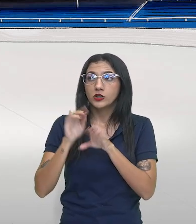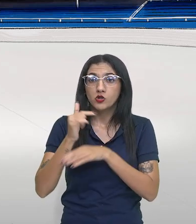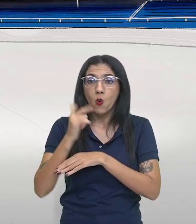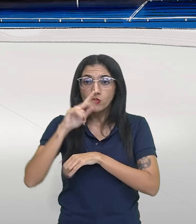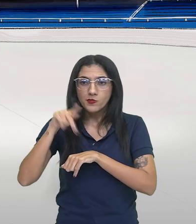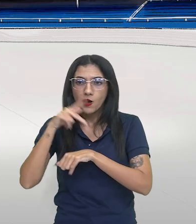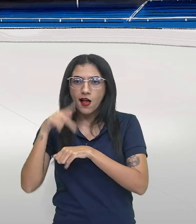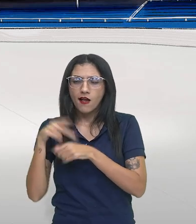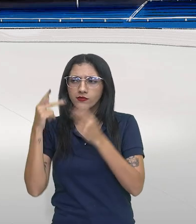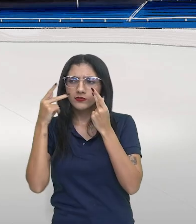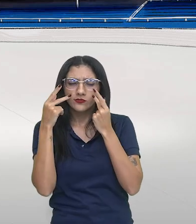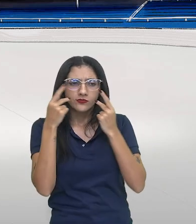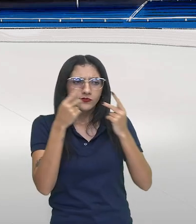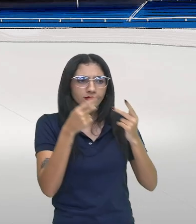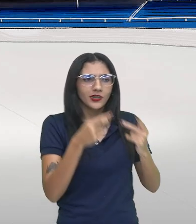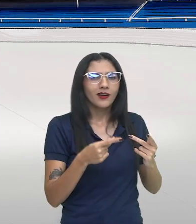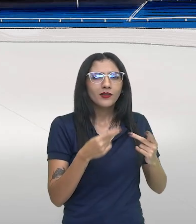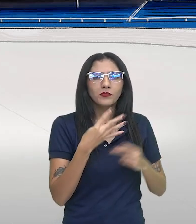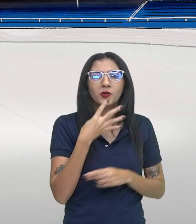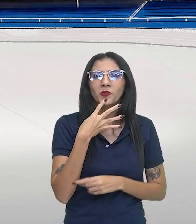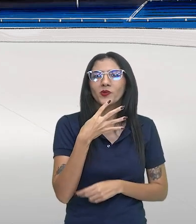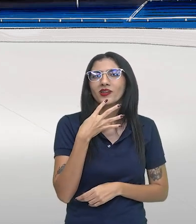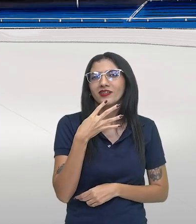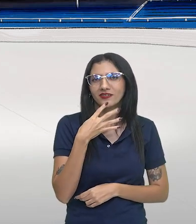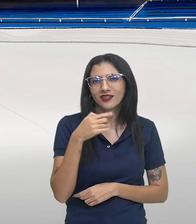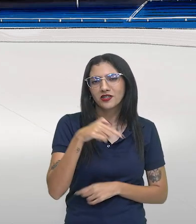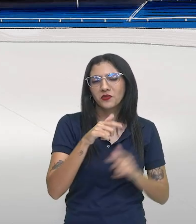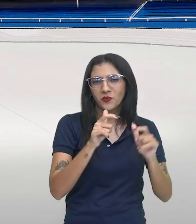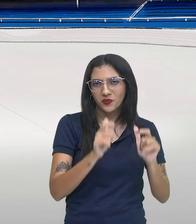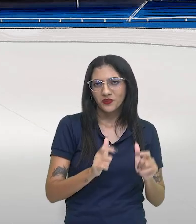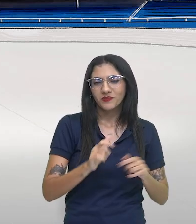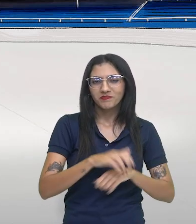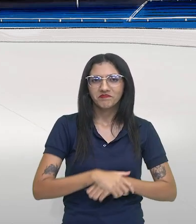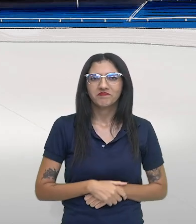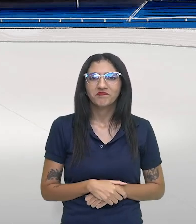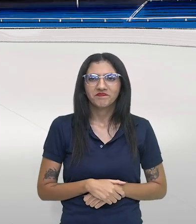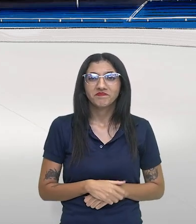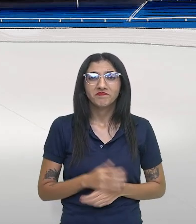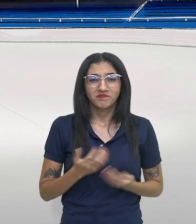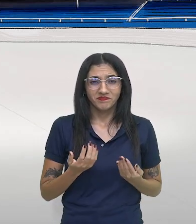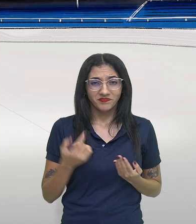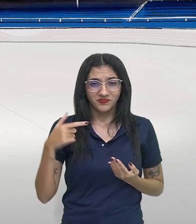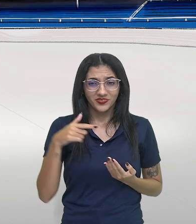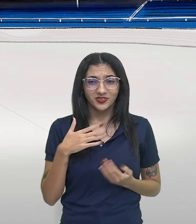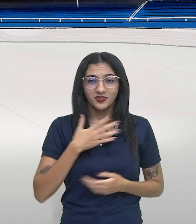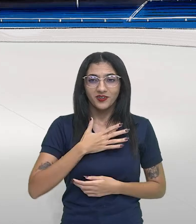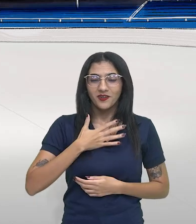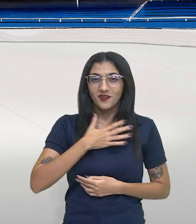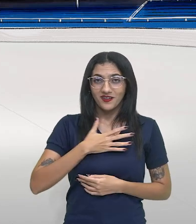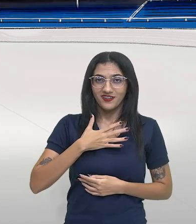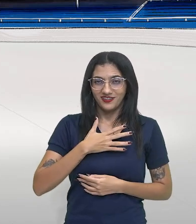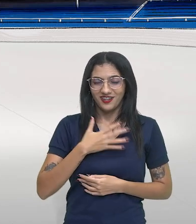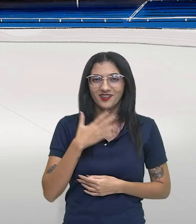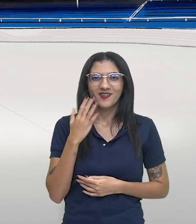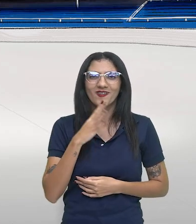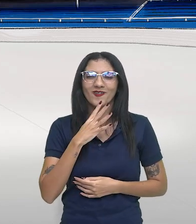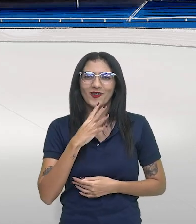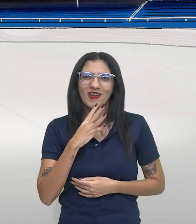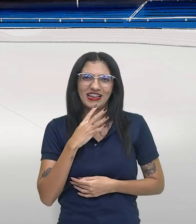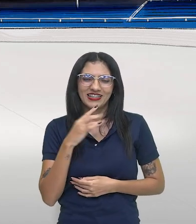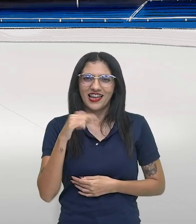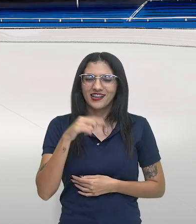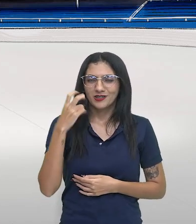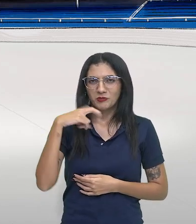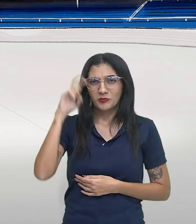assistir esse espetáculo a céu aberto. Ok? Gostaram então de ver aí sobre a cultura do nosso Amazonas